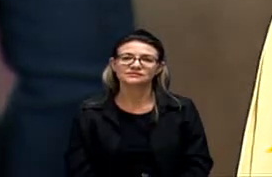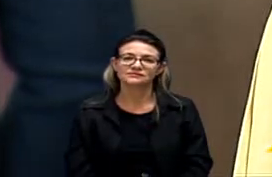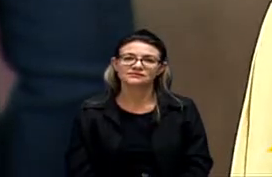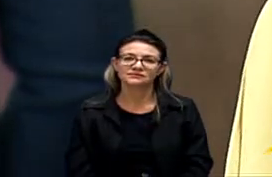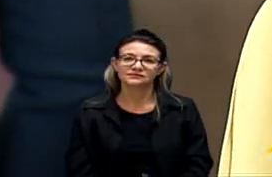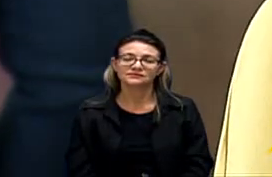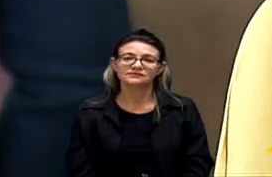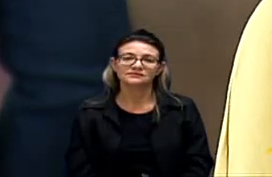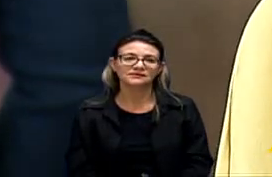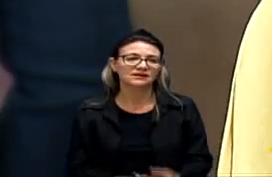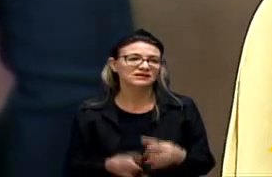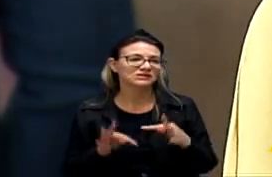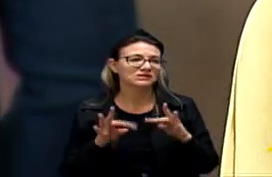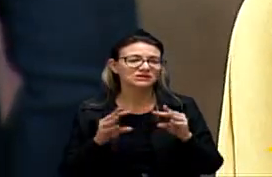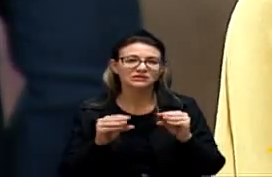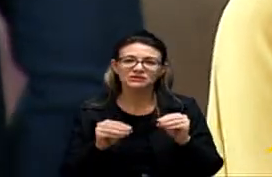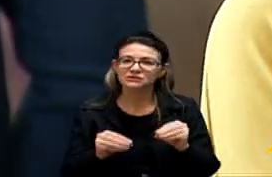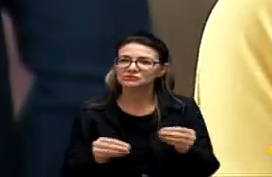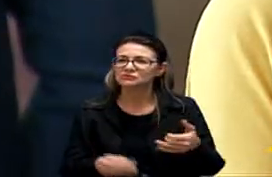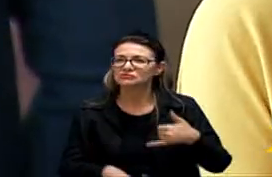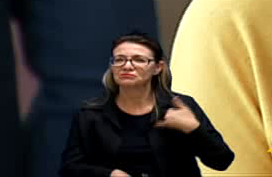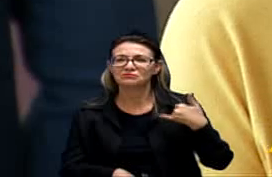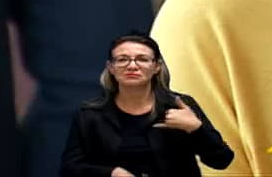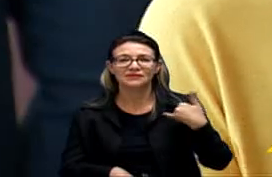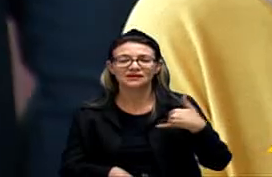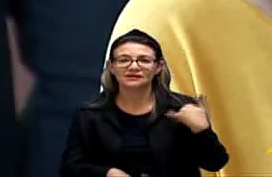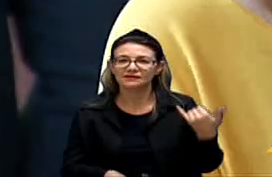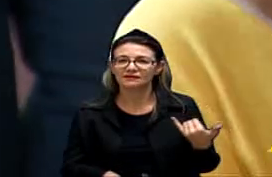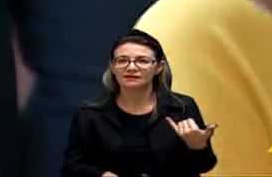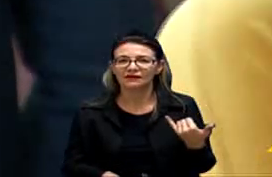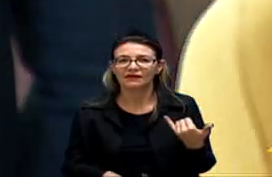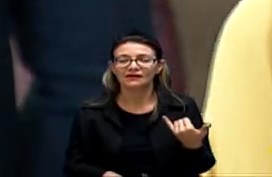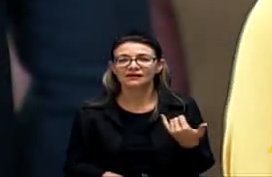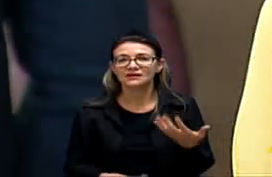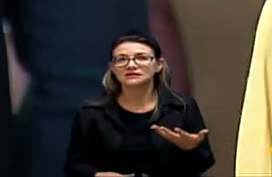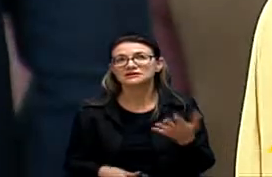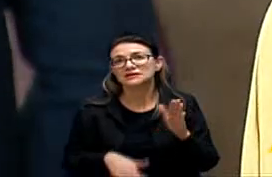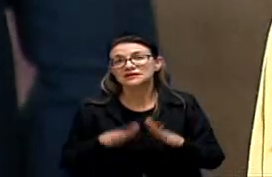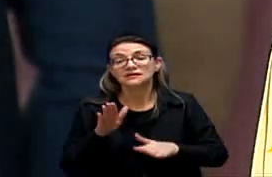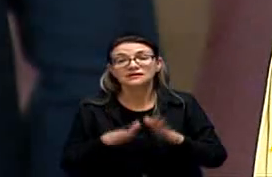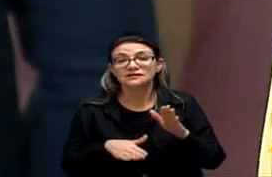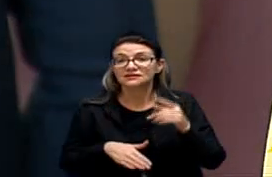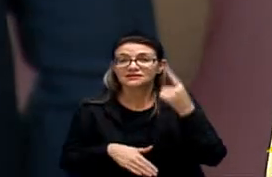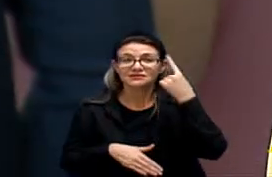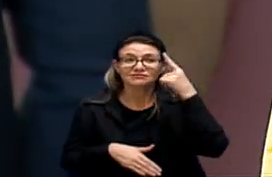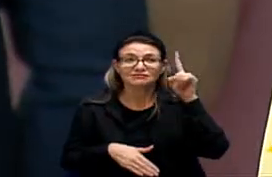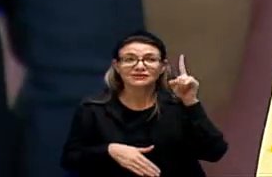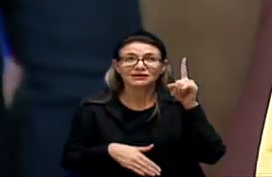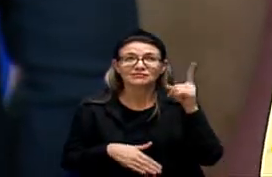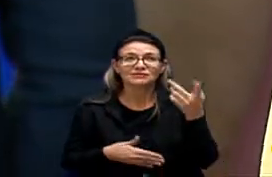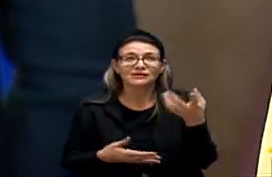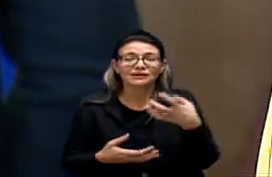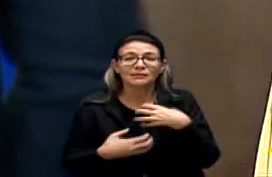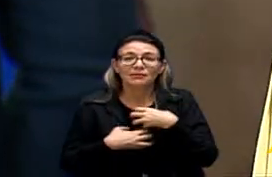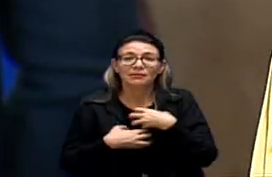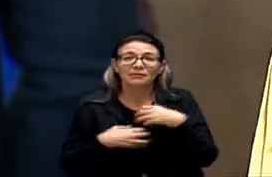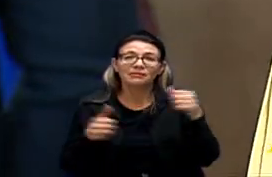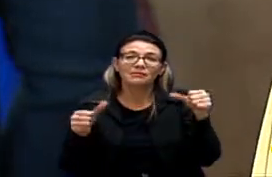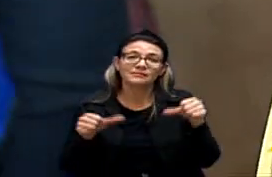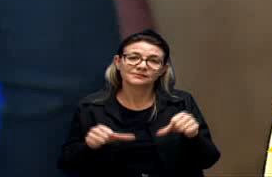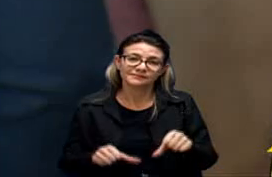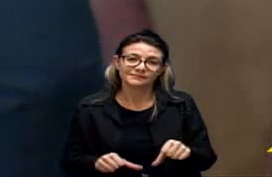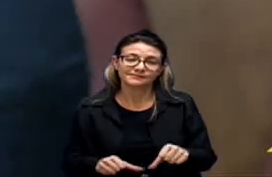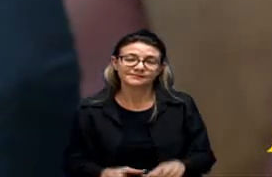acho que todas as faixas etárias E conforme a sensibilidade que você está o seu dia né a correria tende a piorar